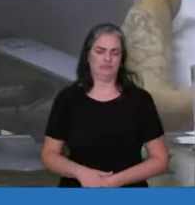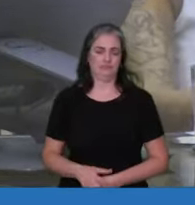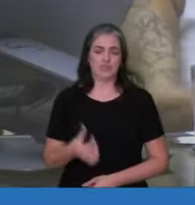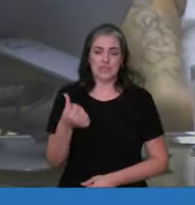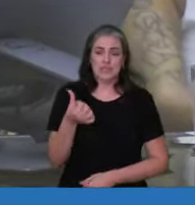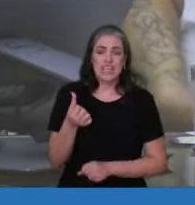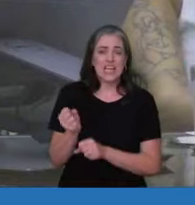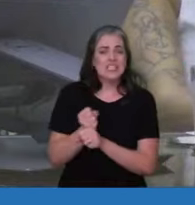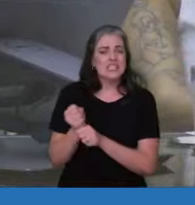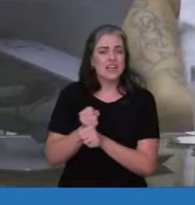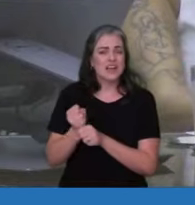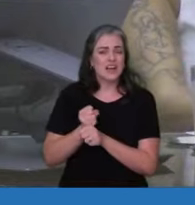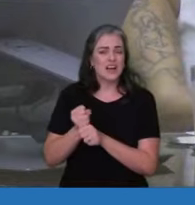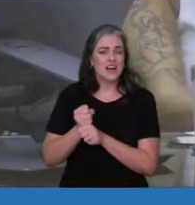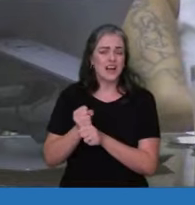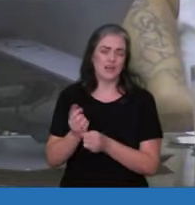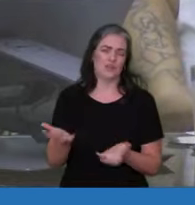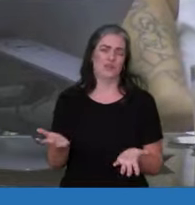investigação,